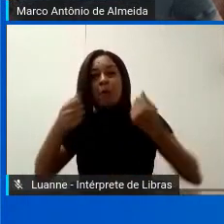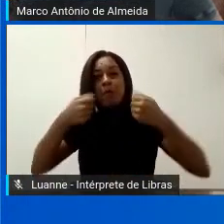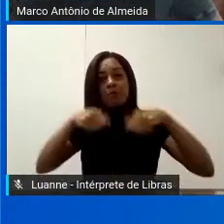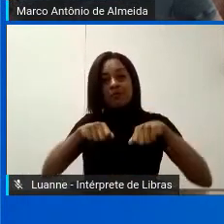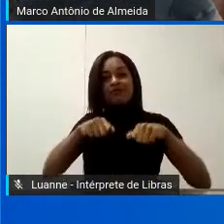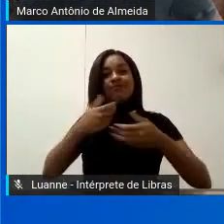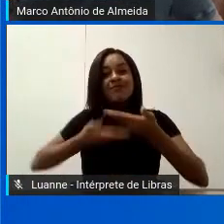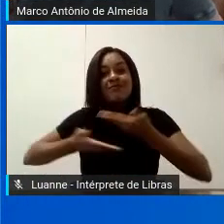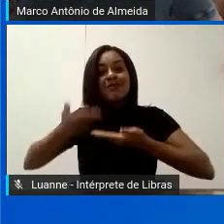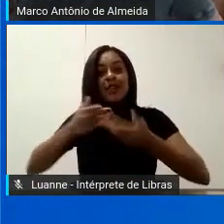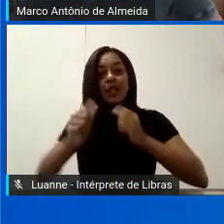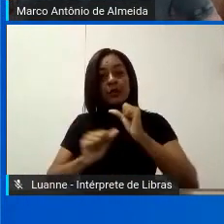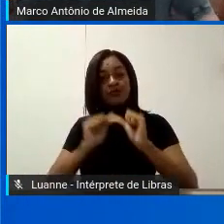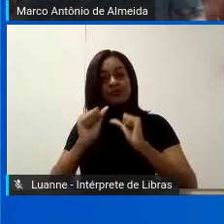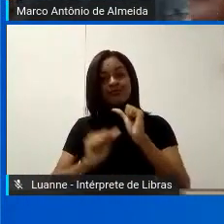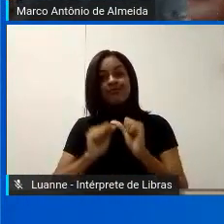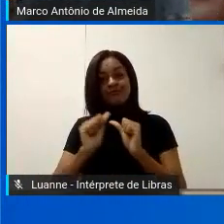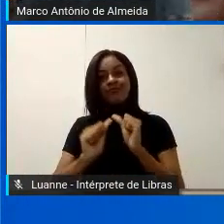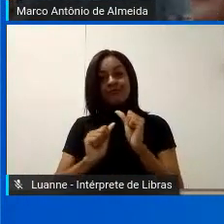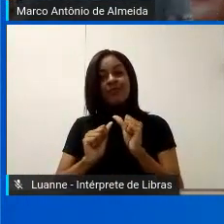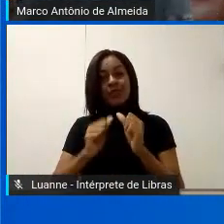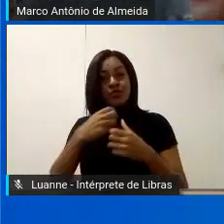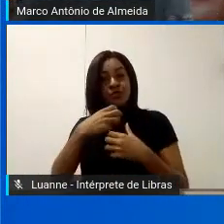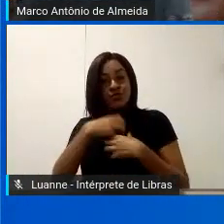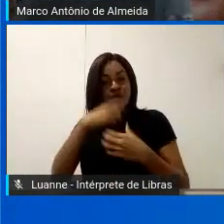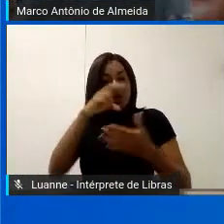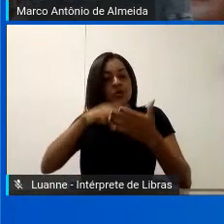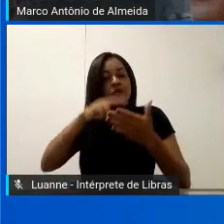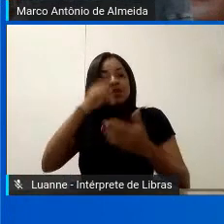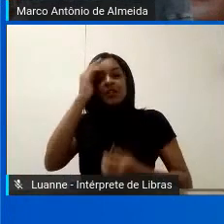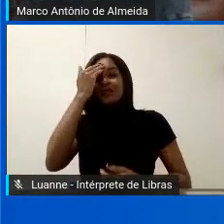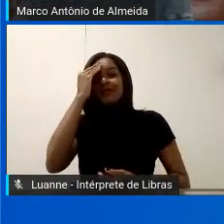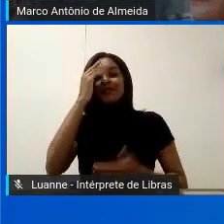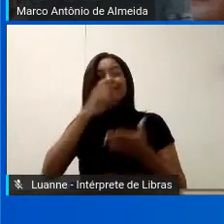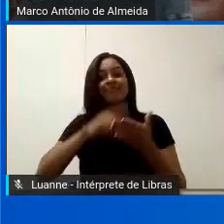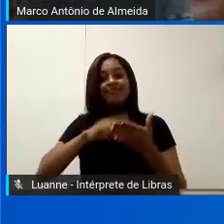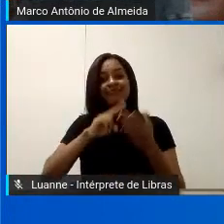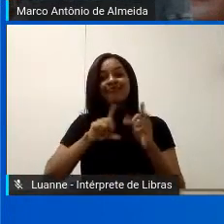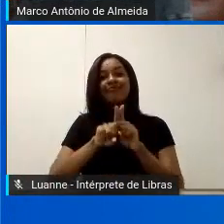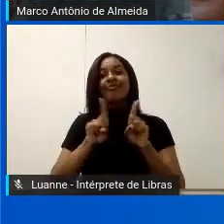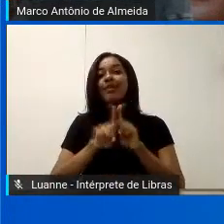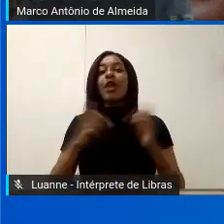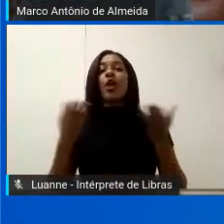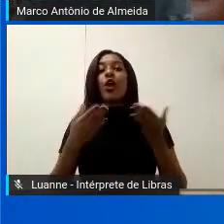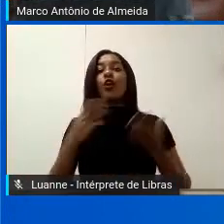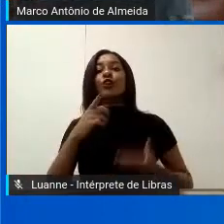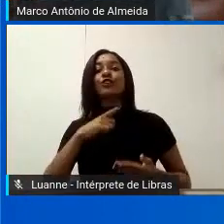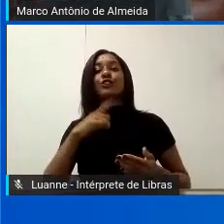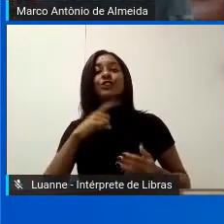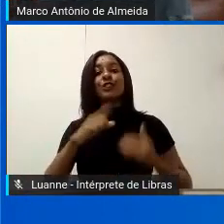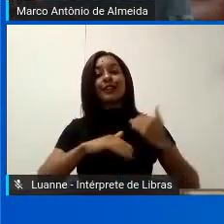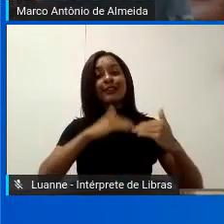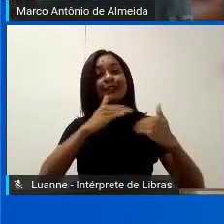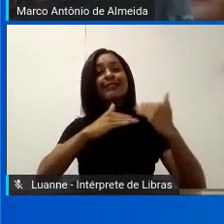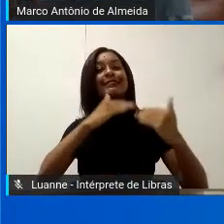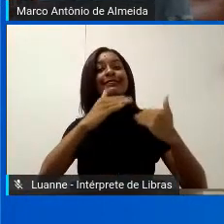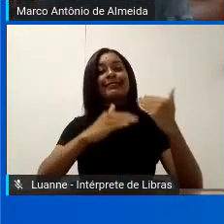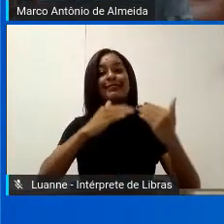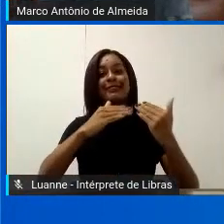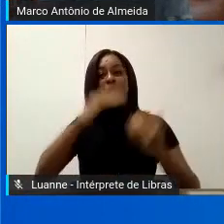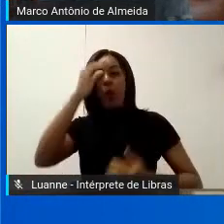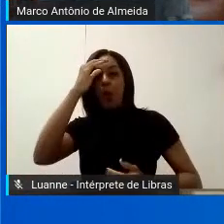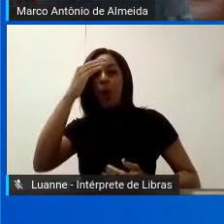modificações dos modos de ler e de compreender a leitura Então a gente tem hoje uma construção multicultural de saberes